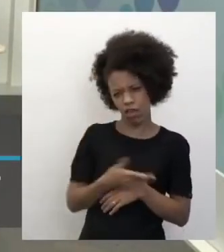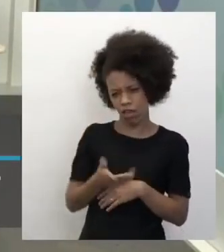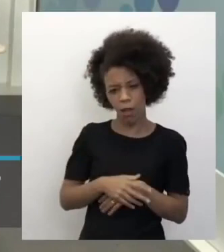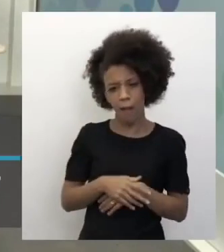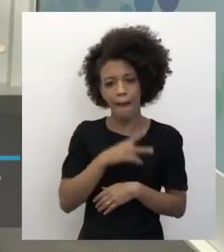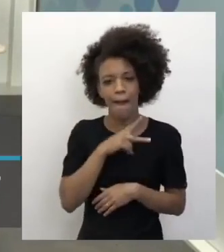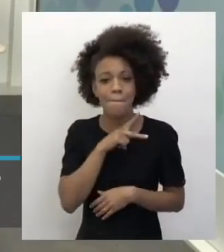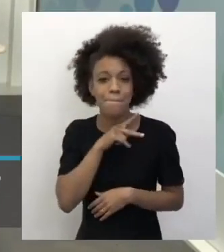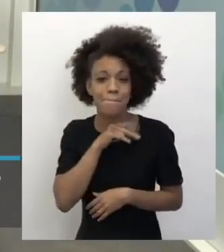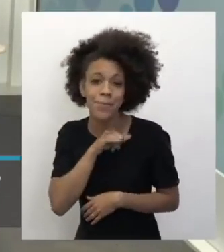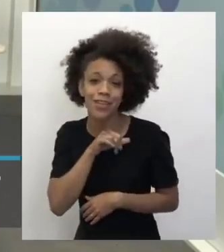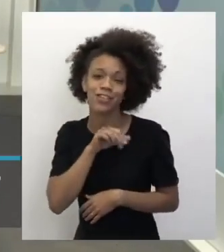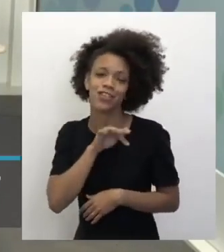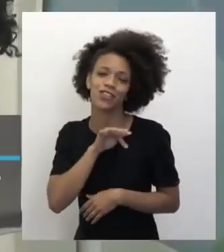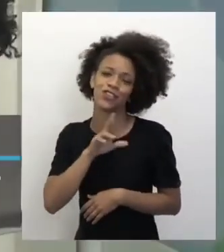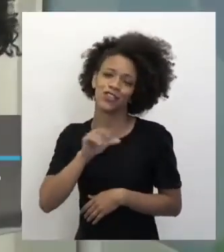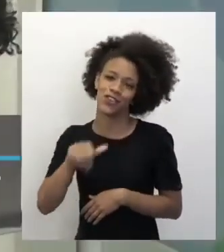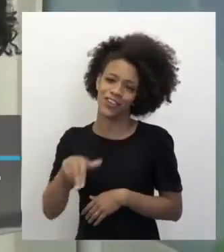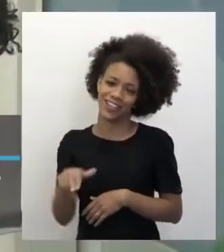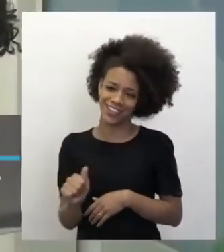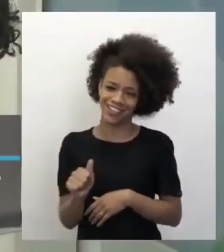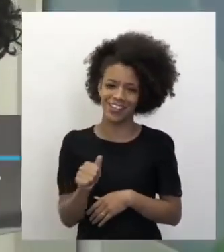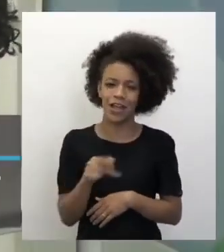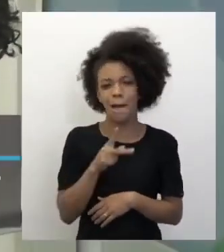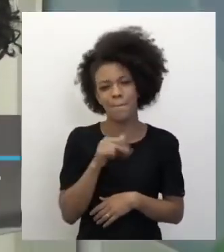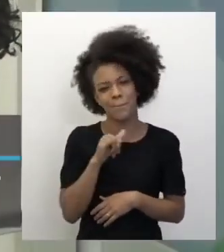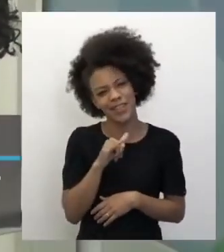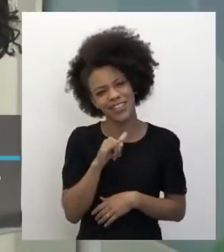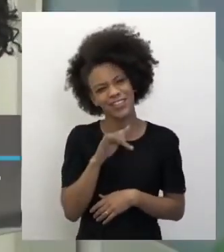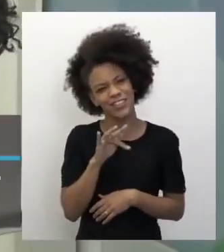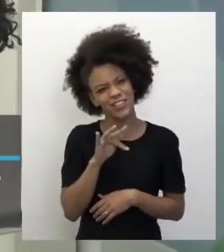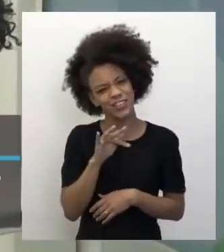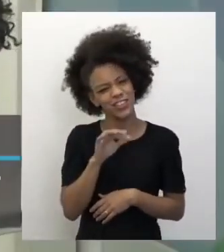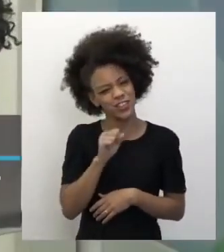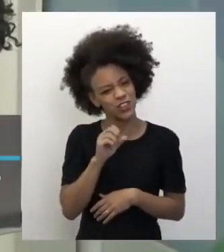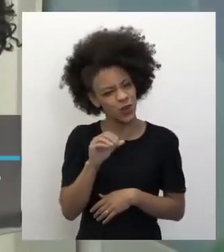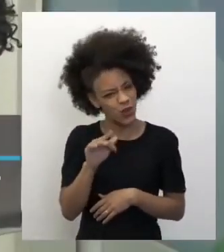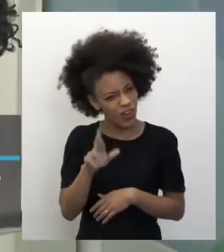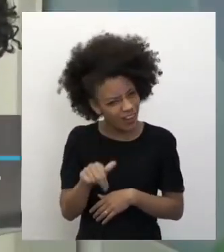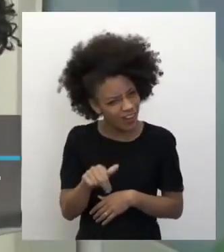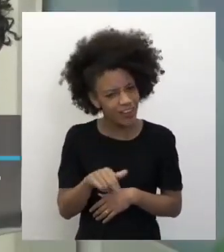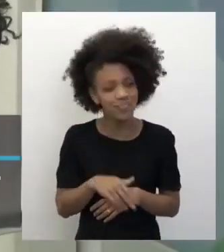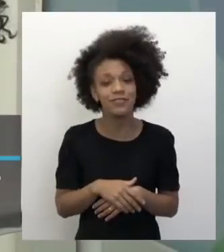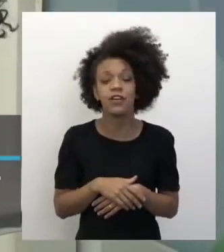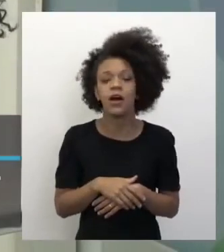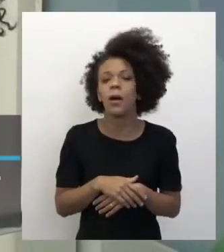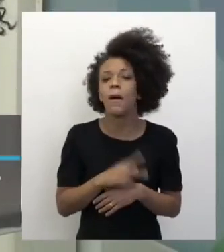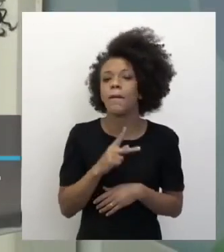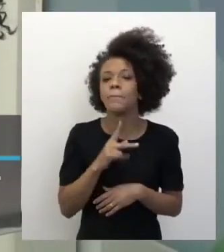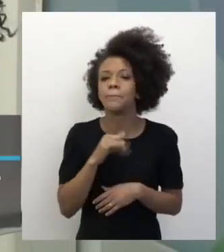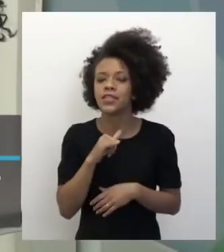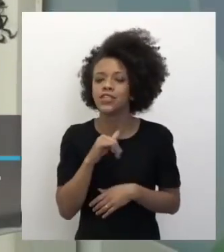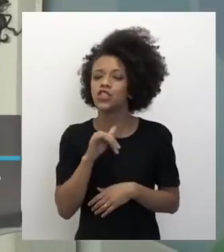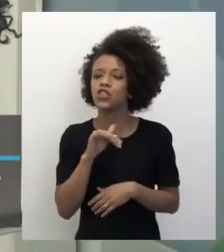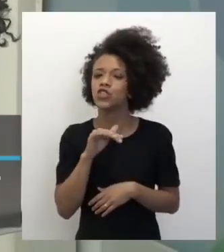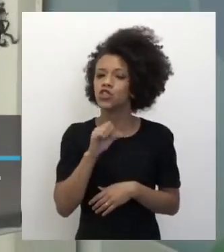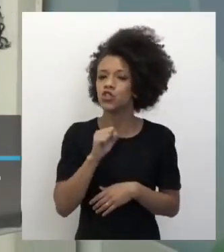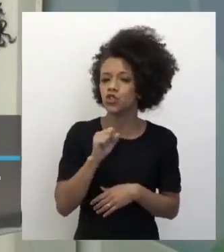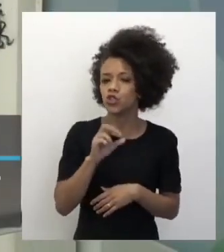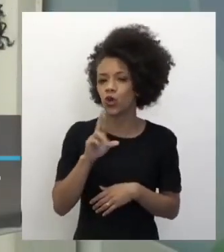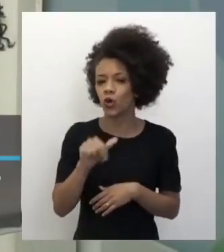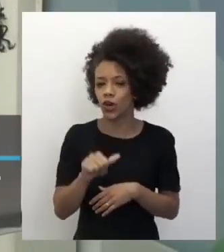pissora. Pissora é muito, gente, pissora é muito engraçado. Opsora.